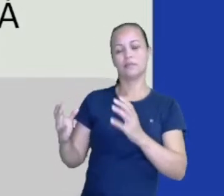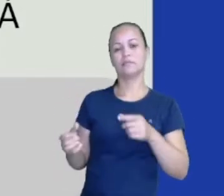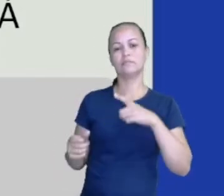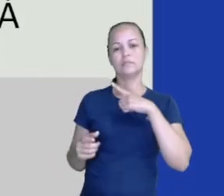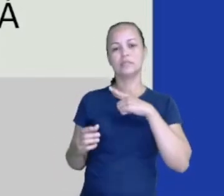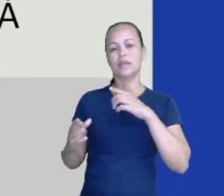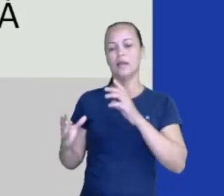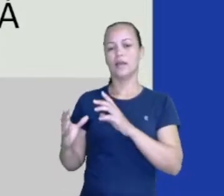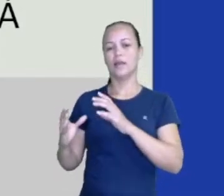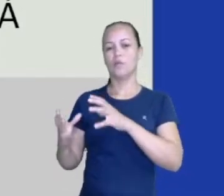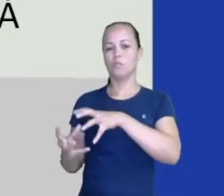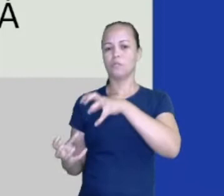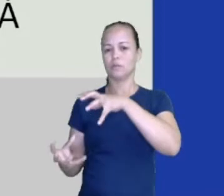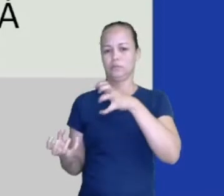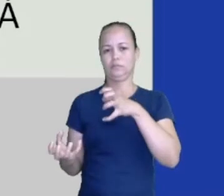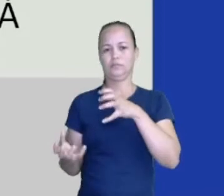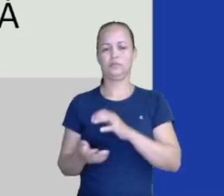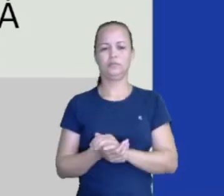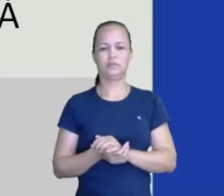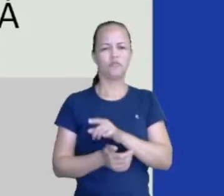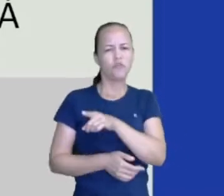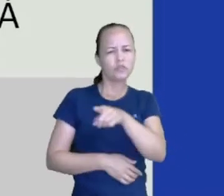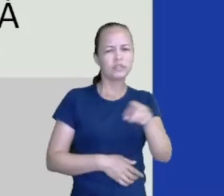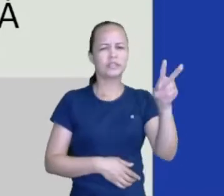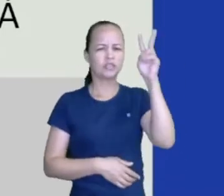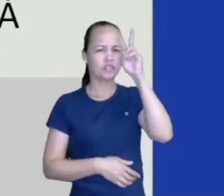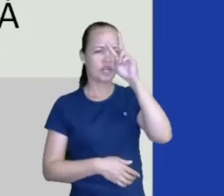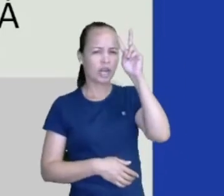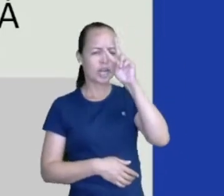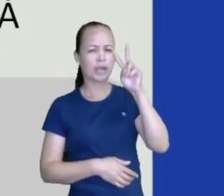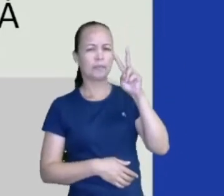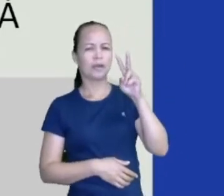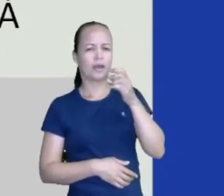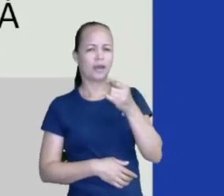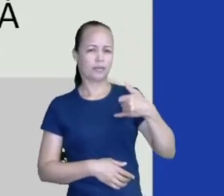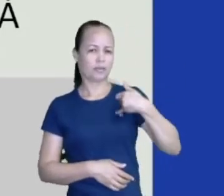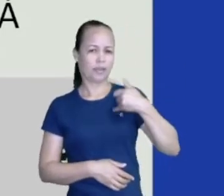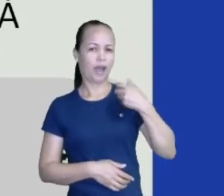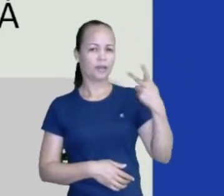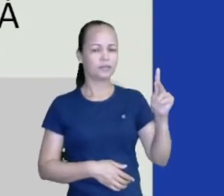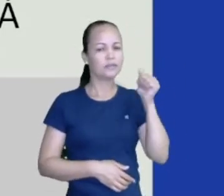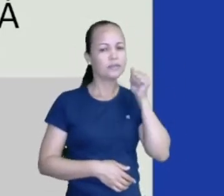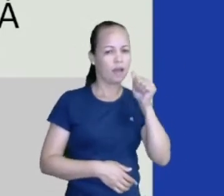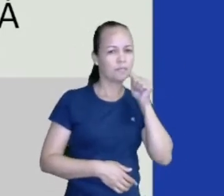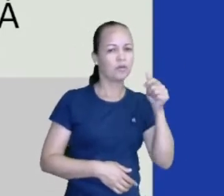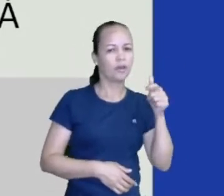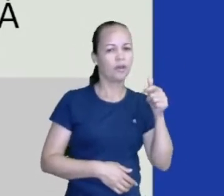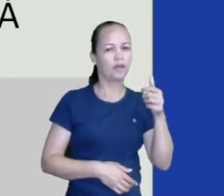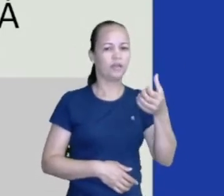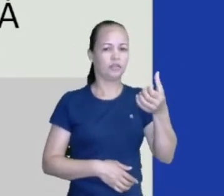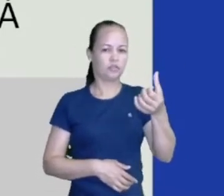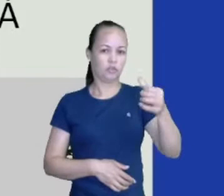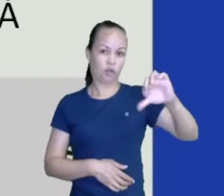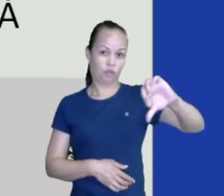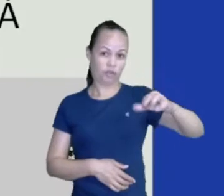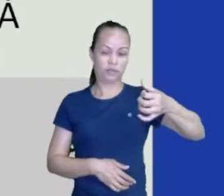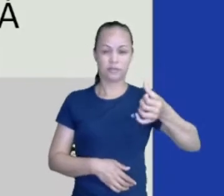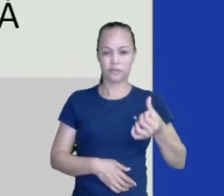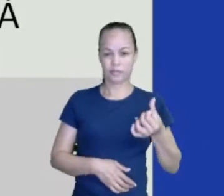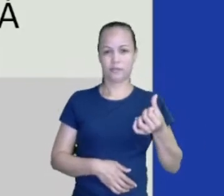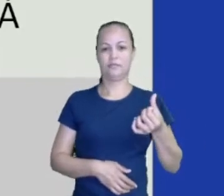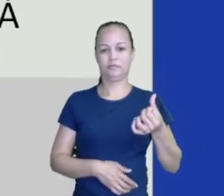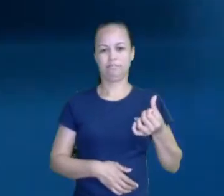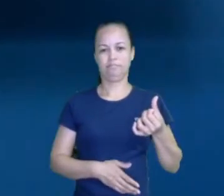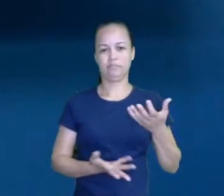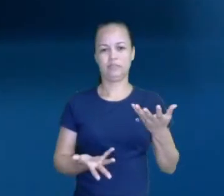E você lembra da idade de Dona Augusta? 96 anos. Você já conheceu alguém com mais de